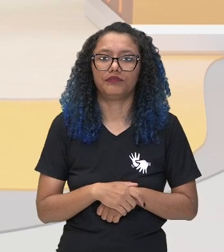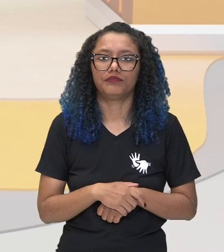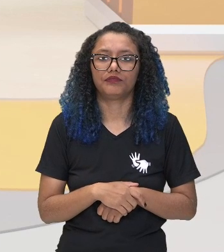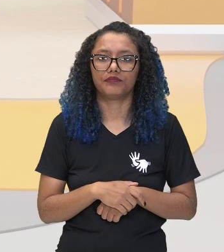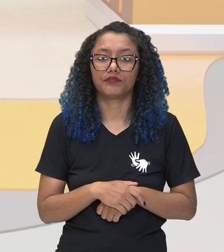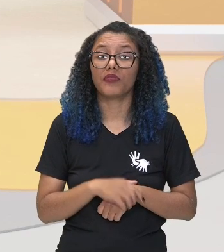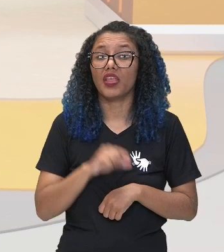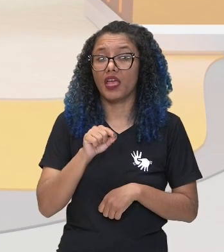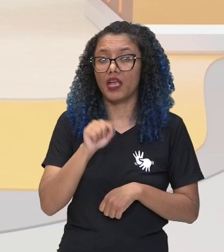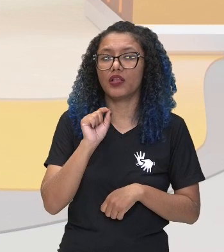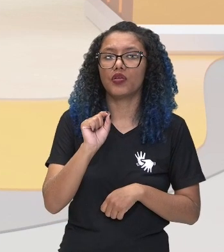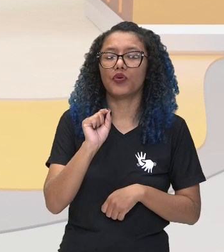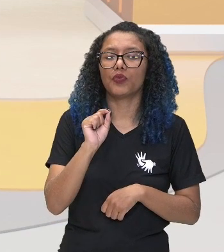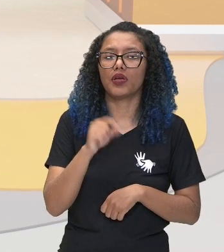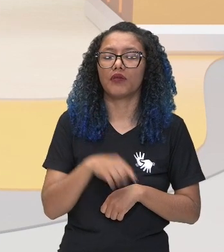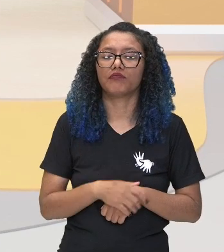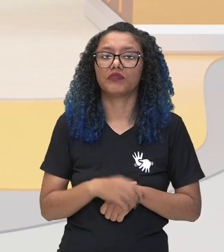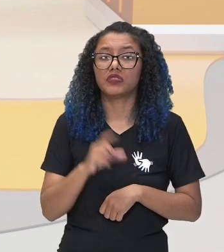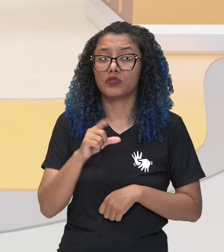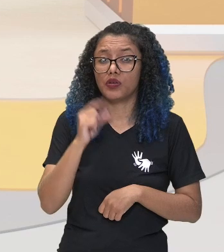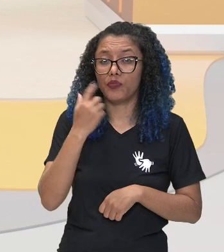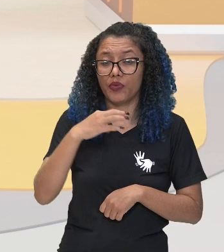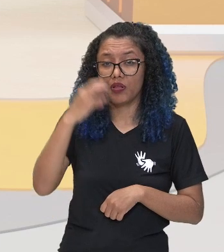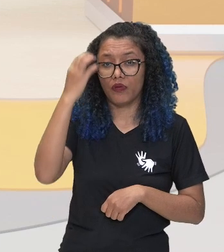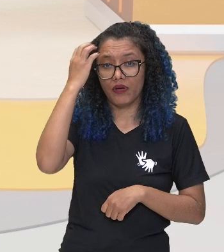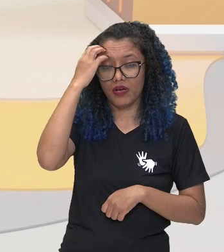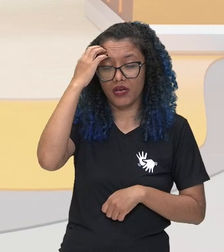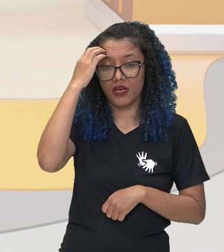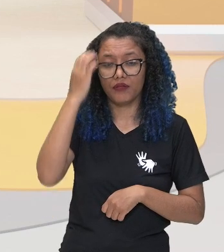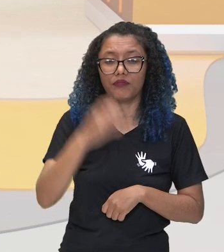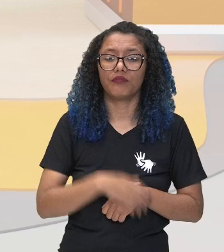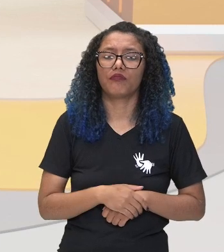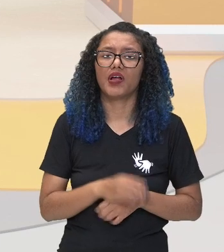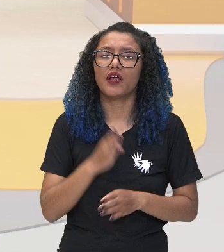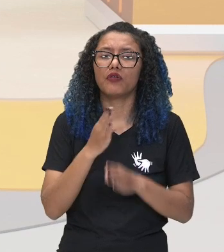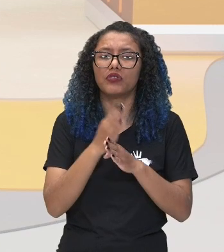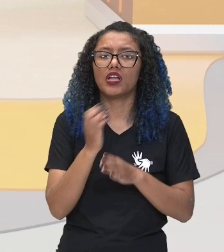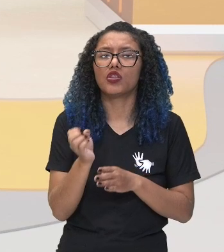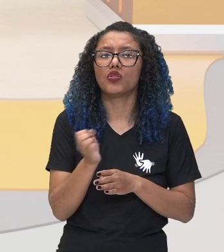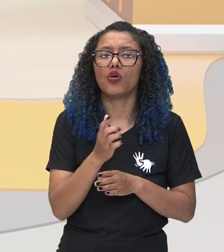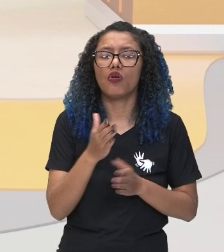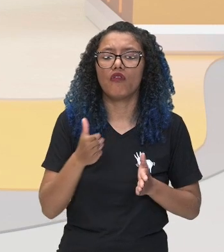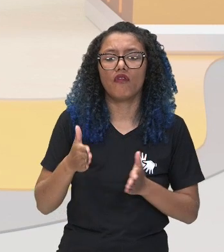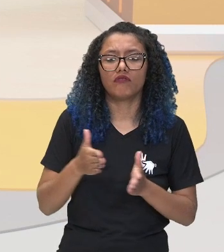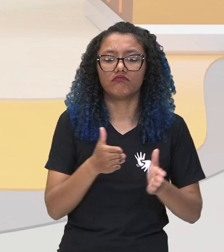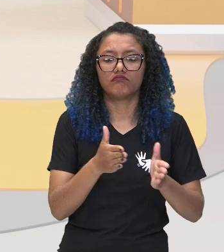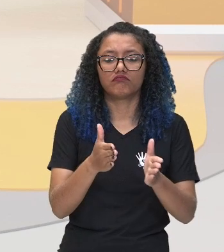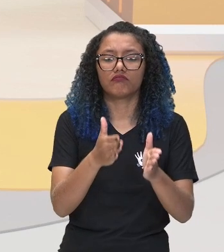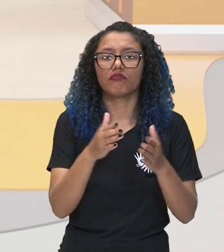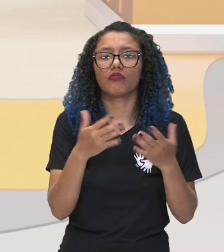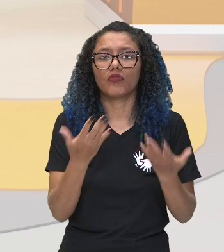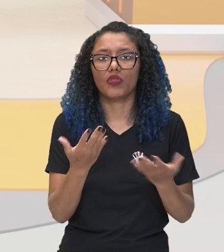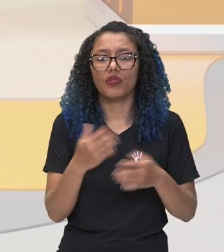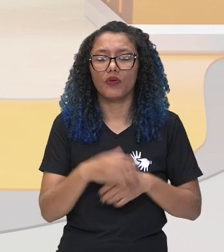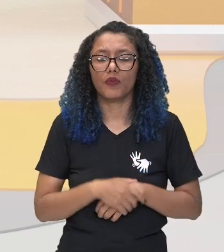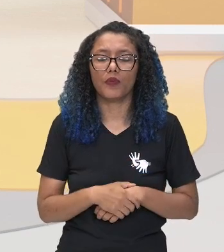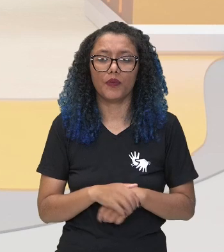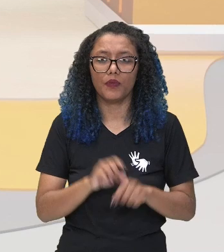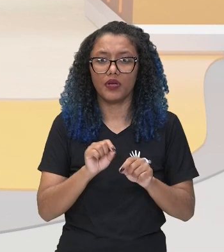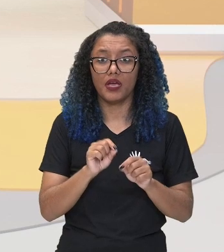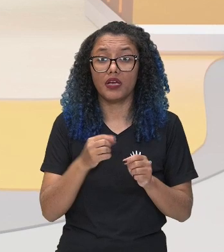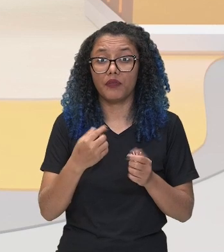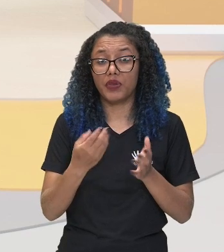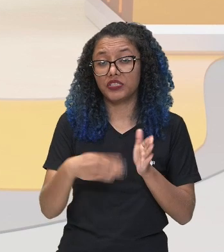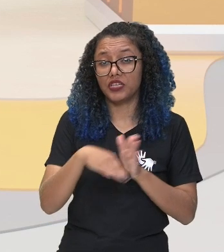espanhola, justamente para buscar uma nova rota para as Índias. Só que ele não vai fazer o contorno do continente